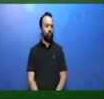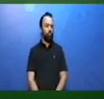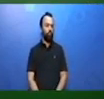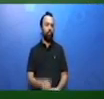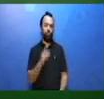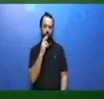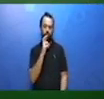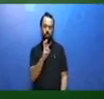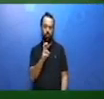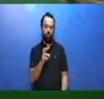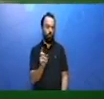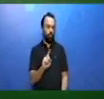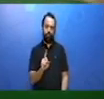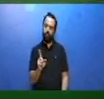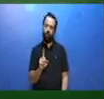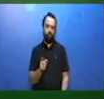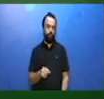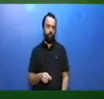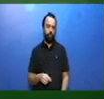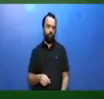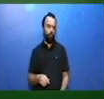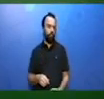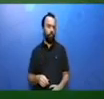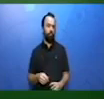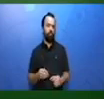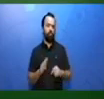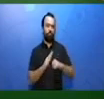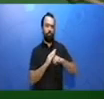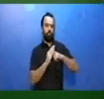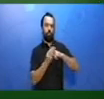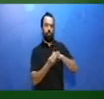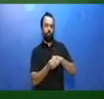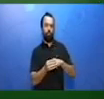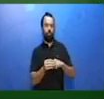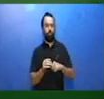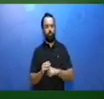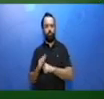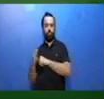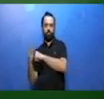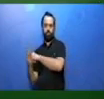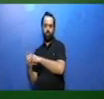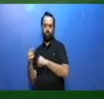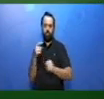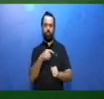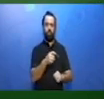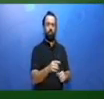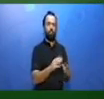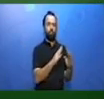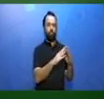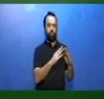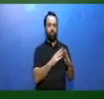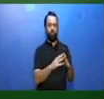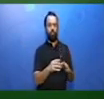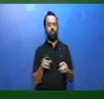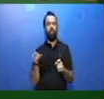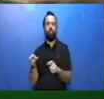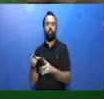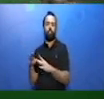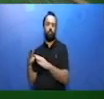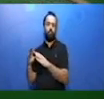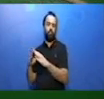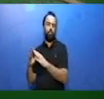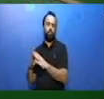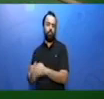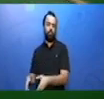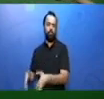lá. Não. Há bairros que têm casas, outros têm casas e prédios residenciais e